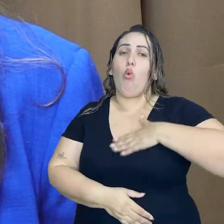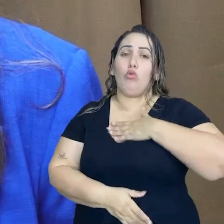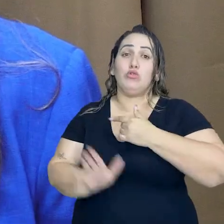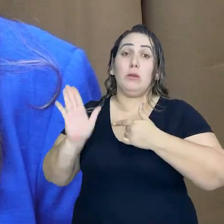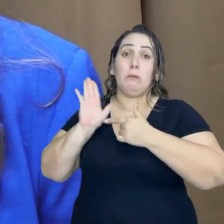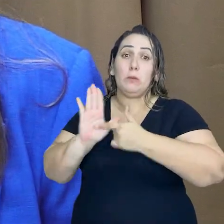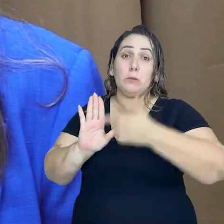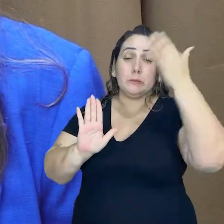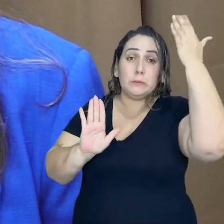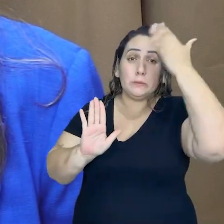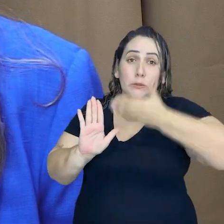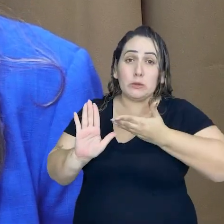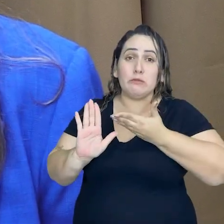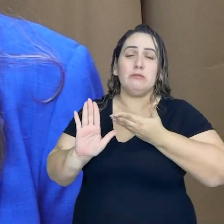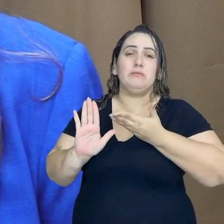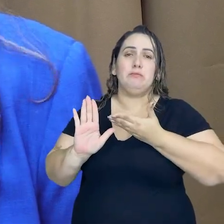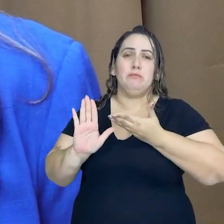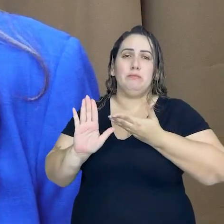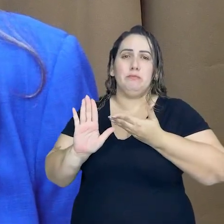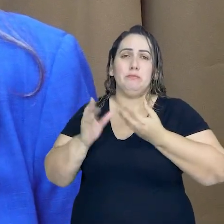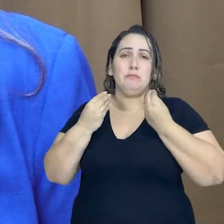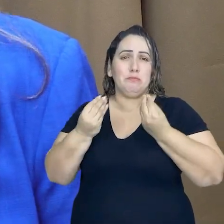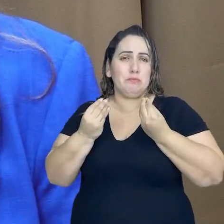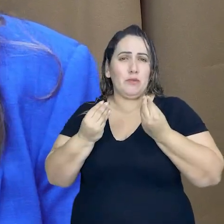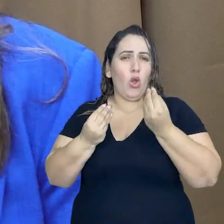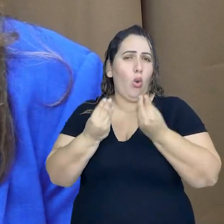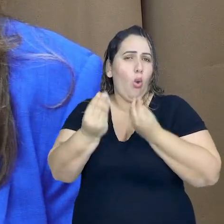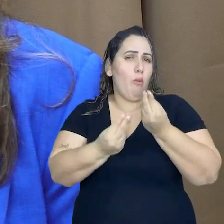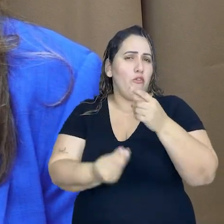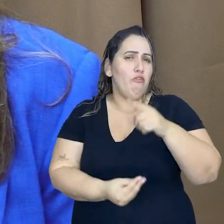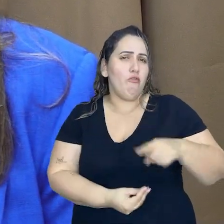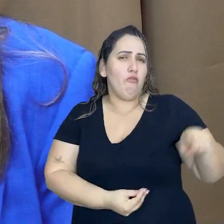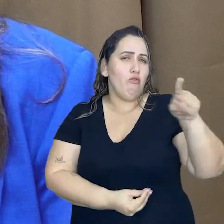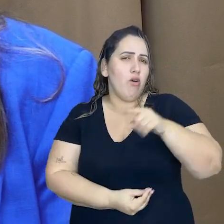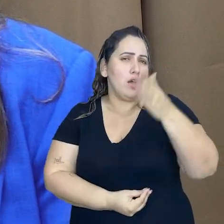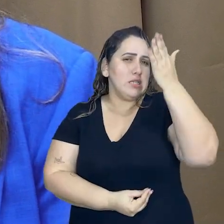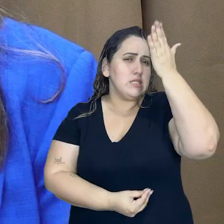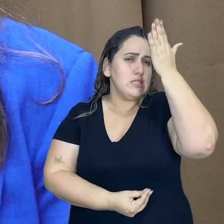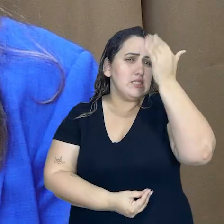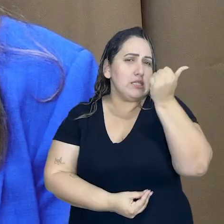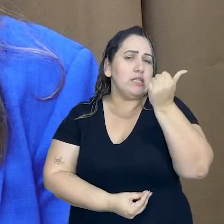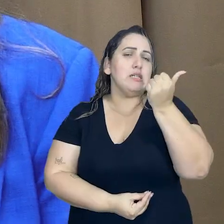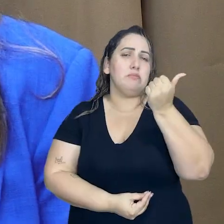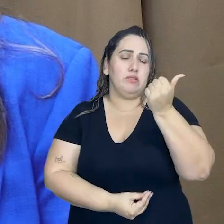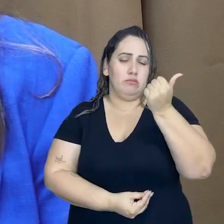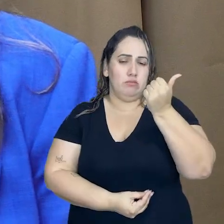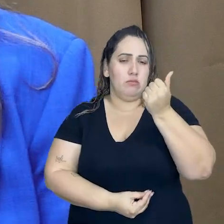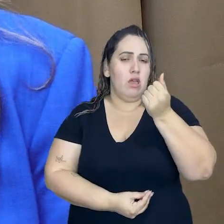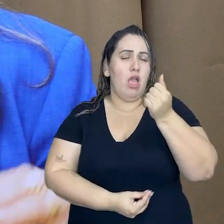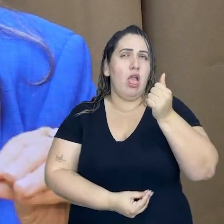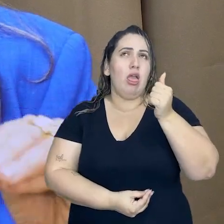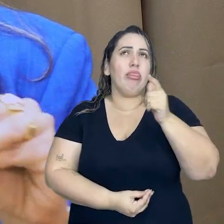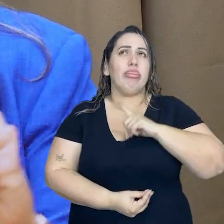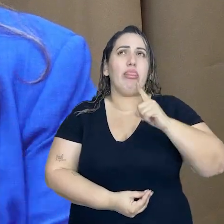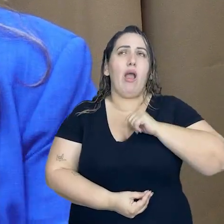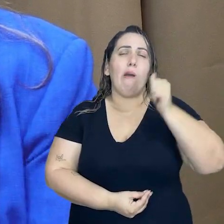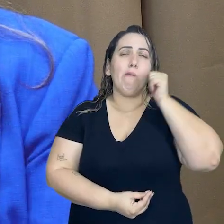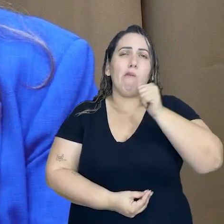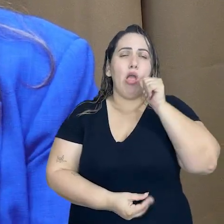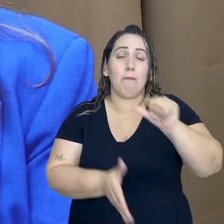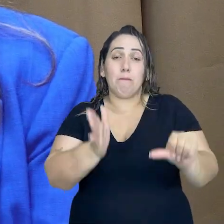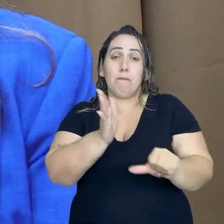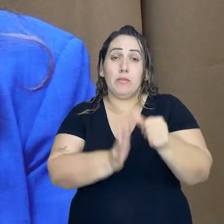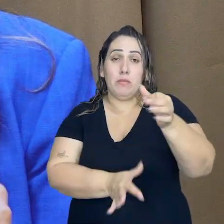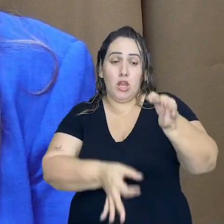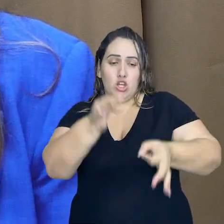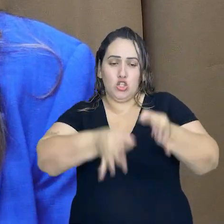jovem como você, Sara, entendeu? Juíza eleitoral, né? De primeira